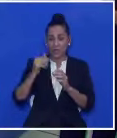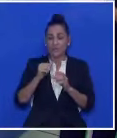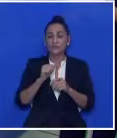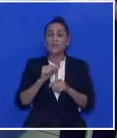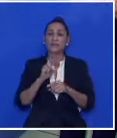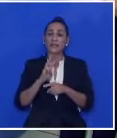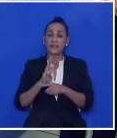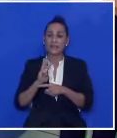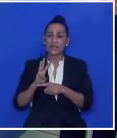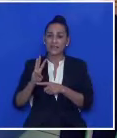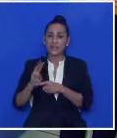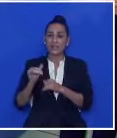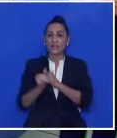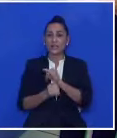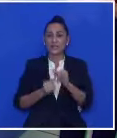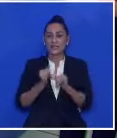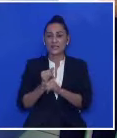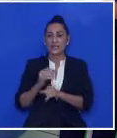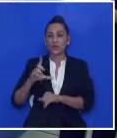na página da Caixa na internet,